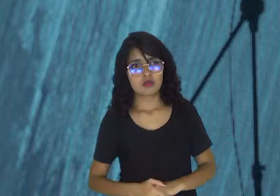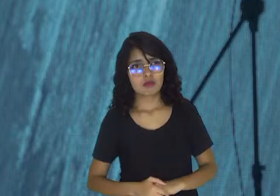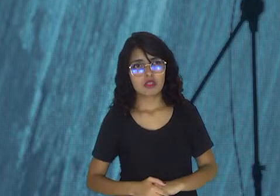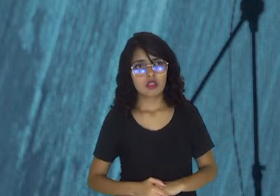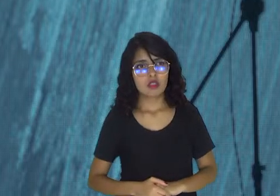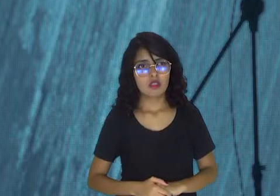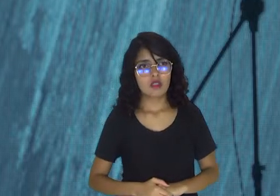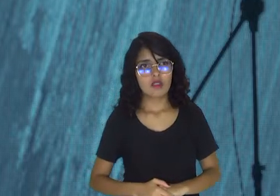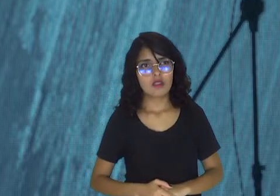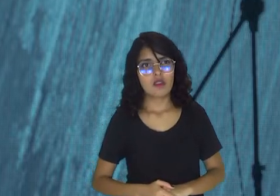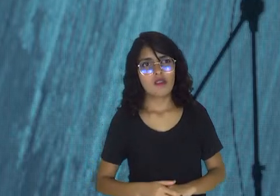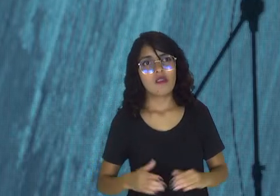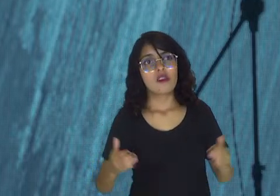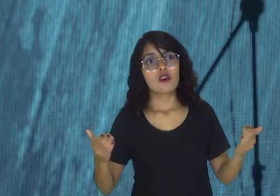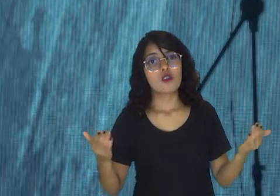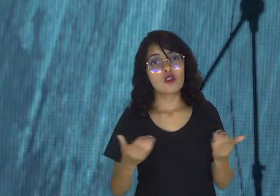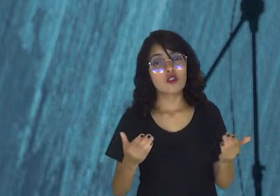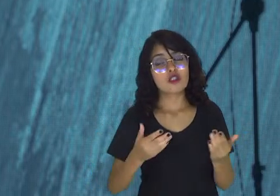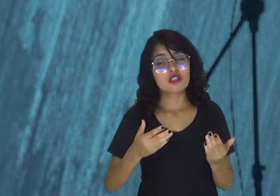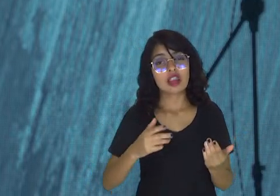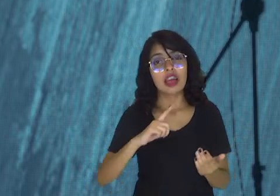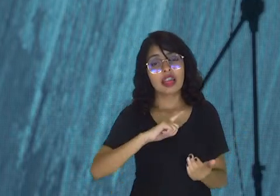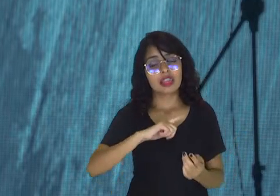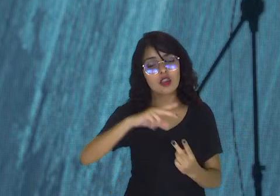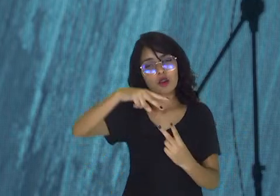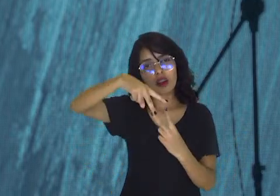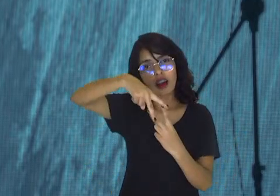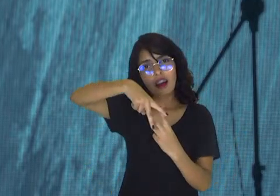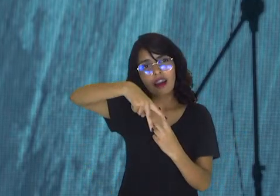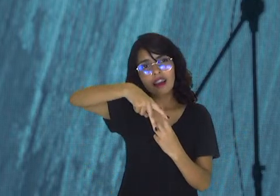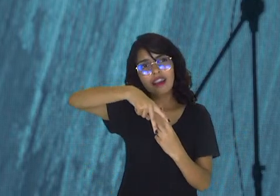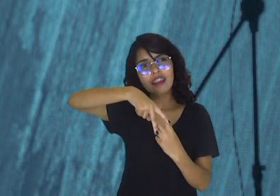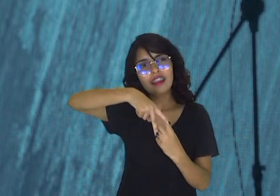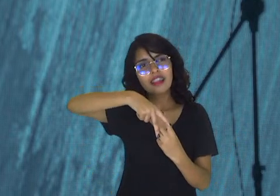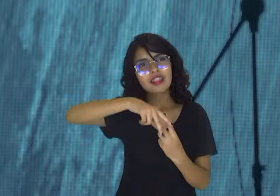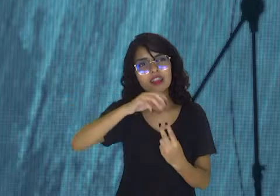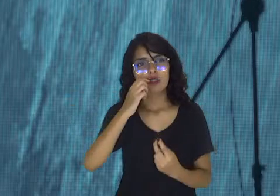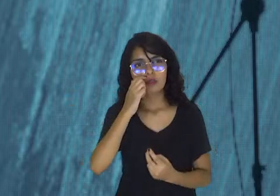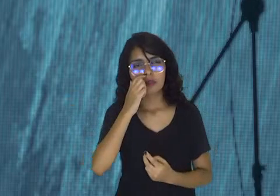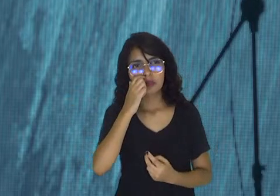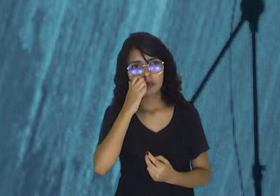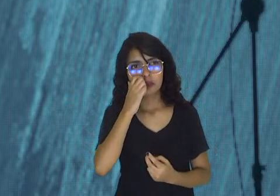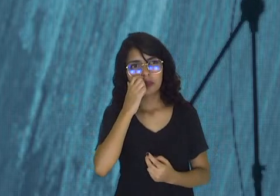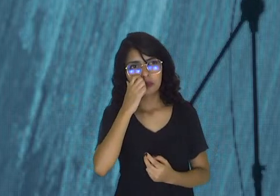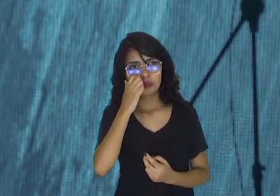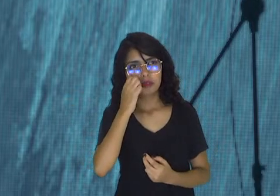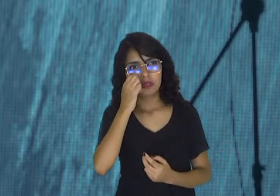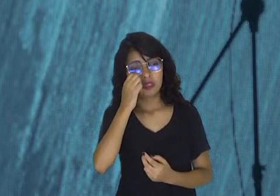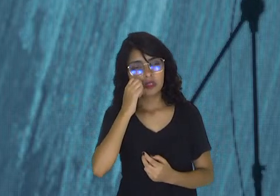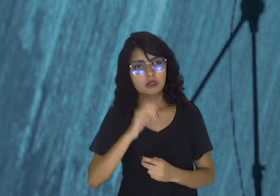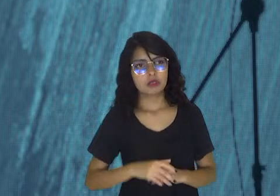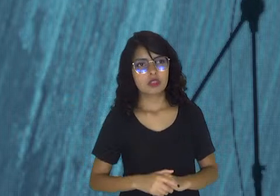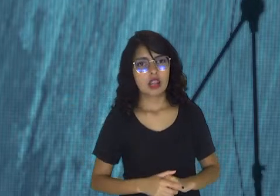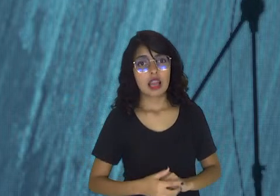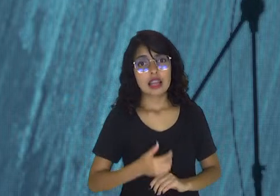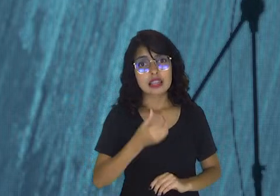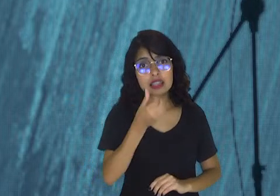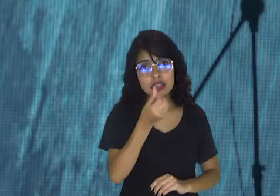ali na arena que o Pai nos entregou, no mínimo 60 pessoas